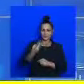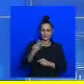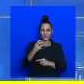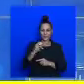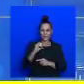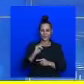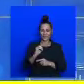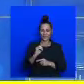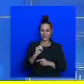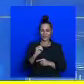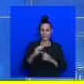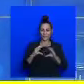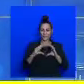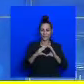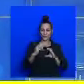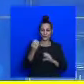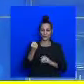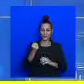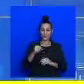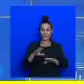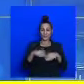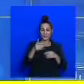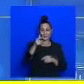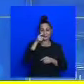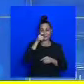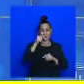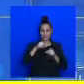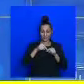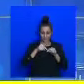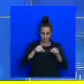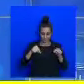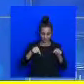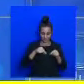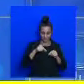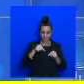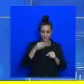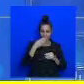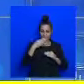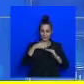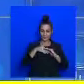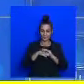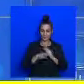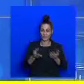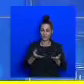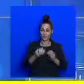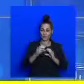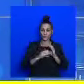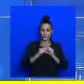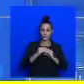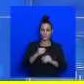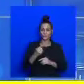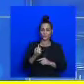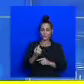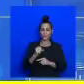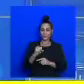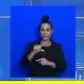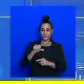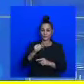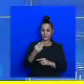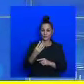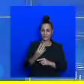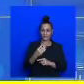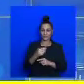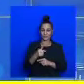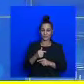20, bola branca. Então confira comigo os números sorteados da Time Mania concurso